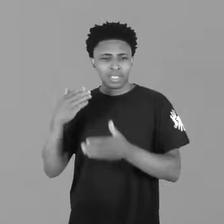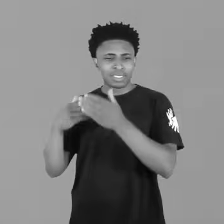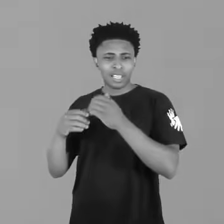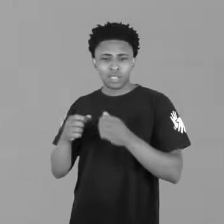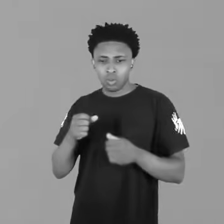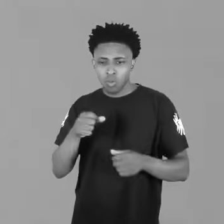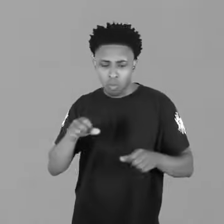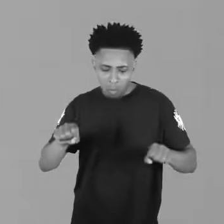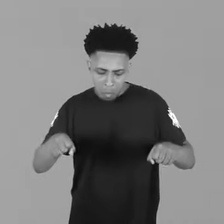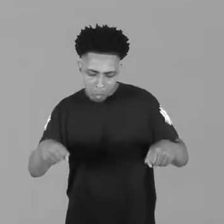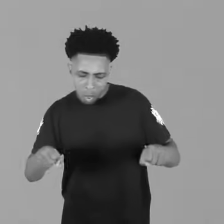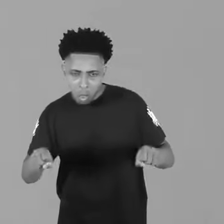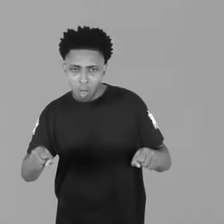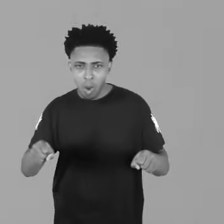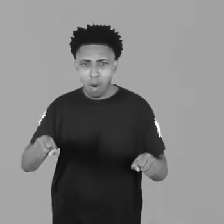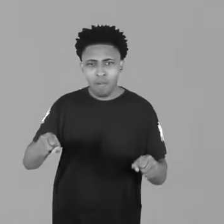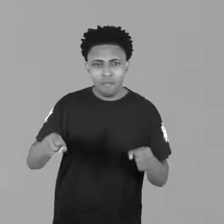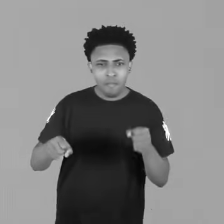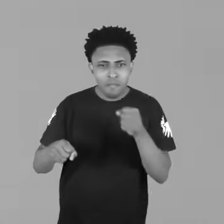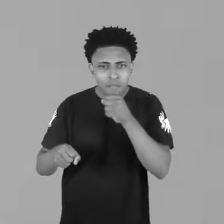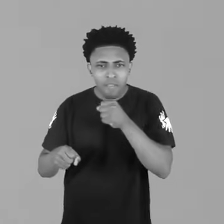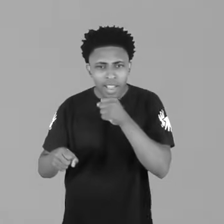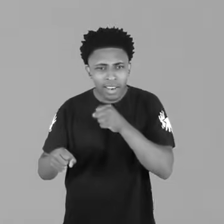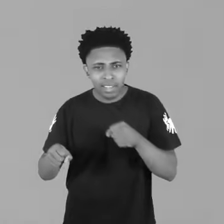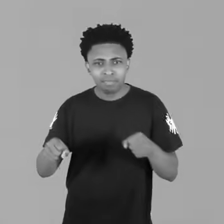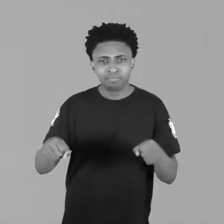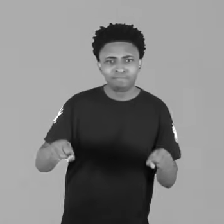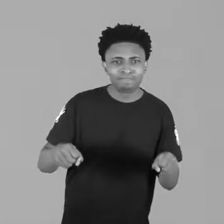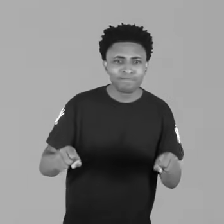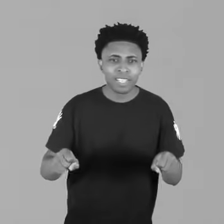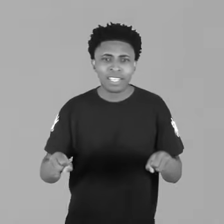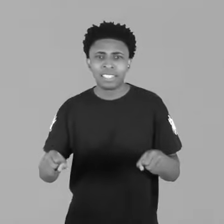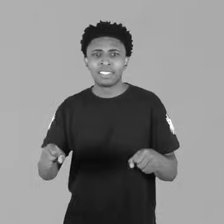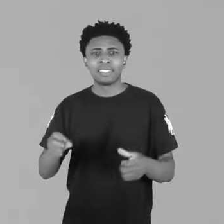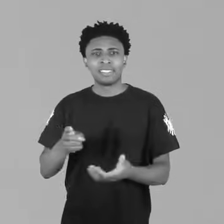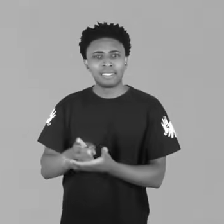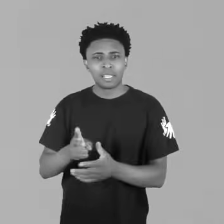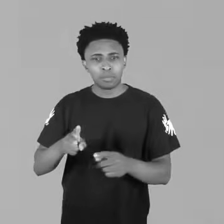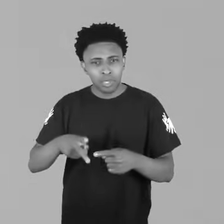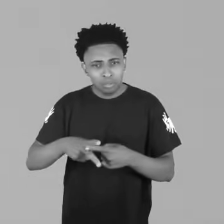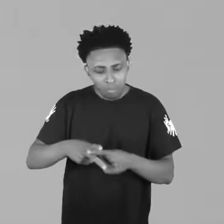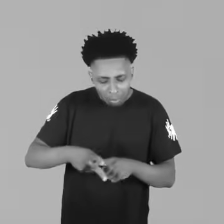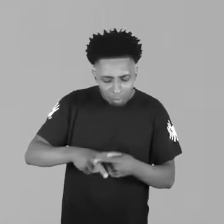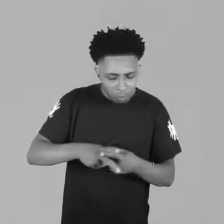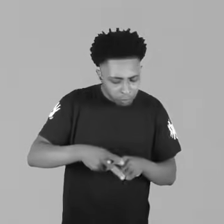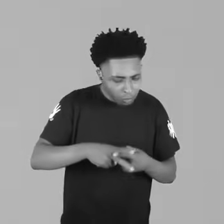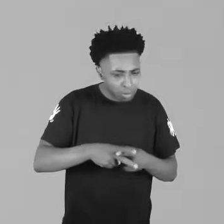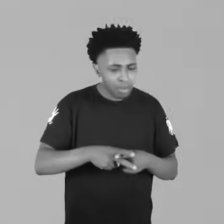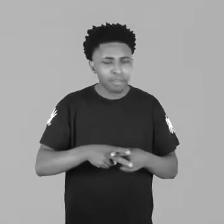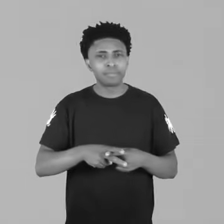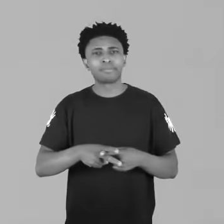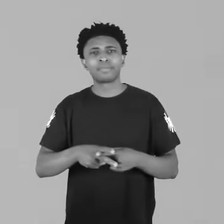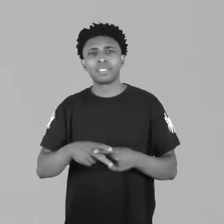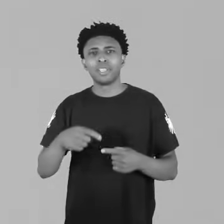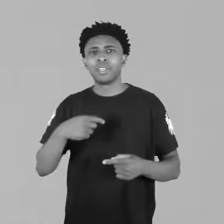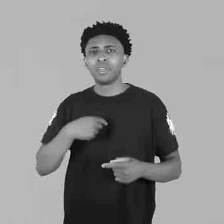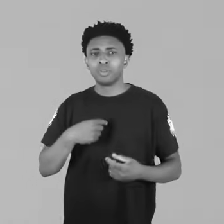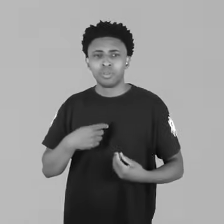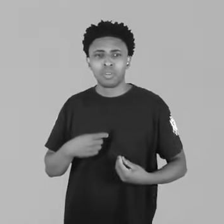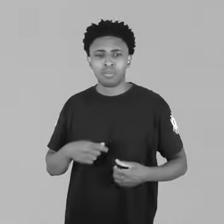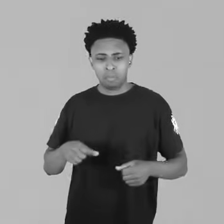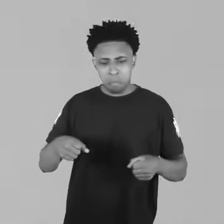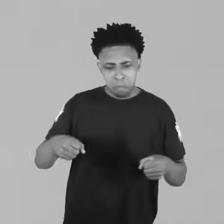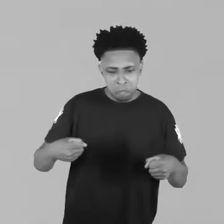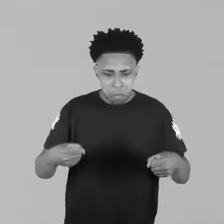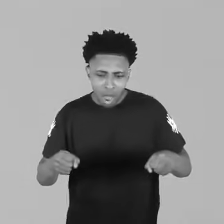antiga, sempre acontecia alguns imprevistos de manutenção. Já vivi várias aventuras com essa moto, além